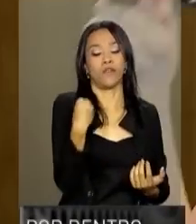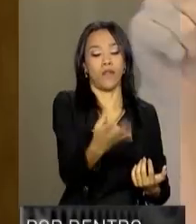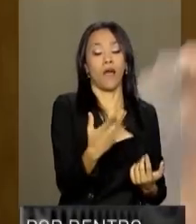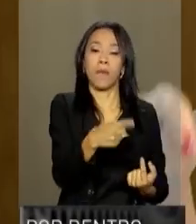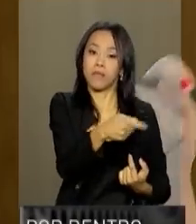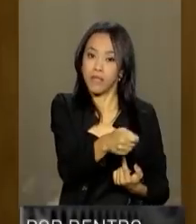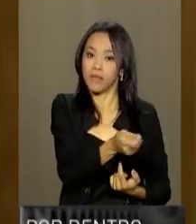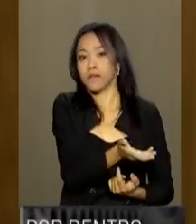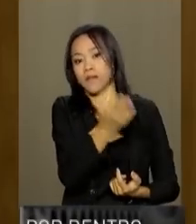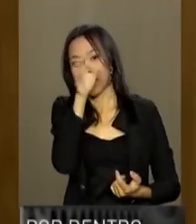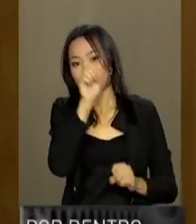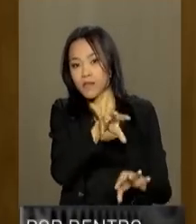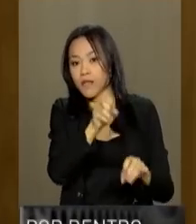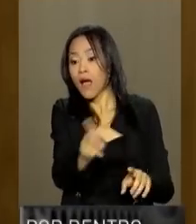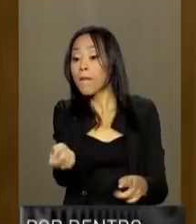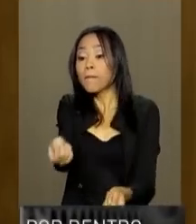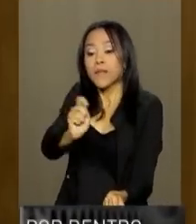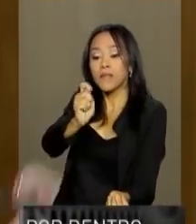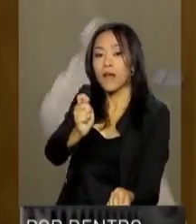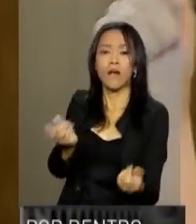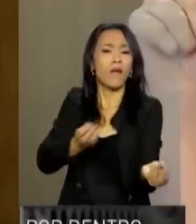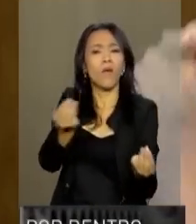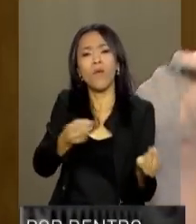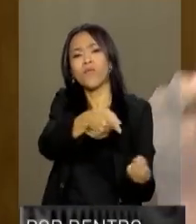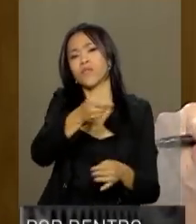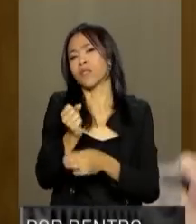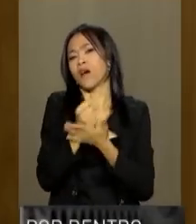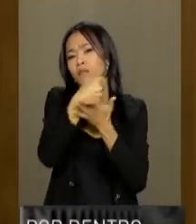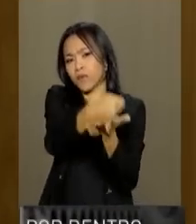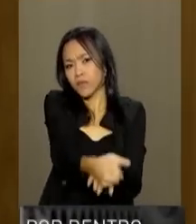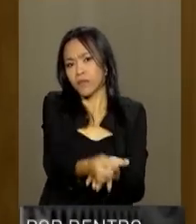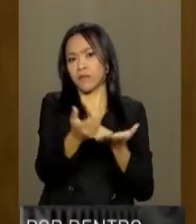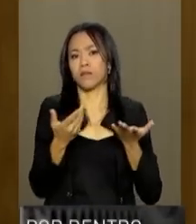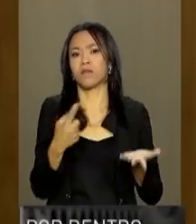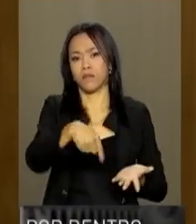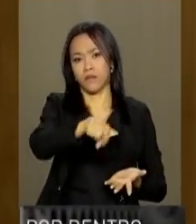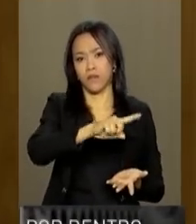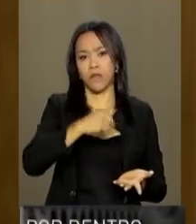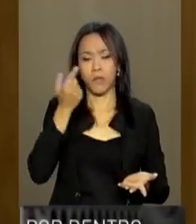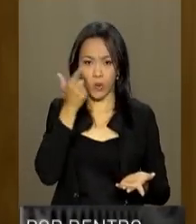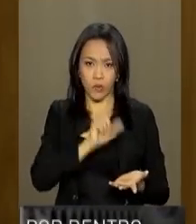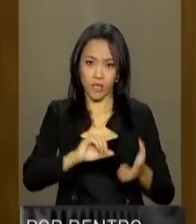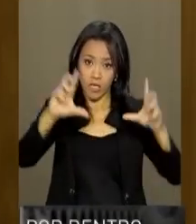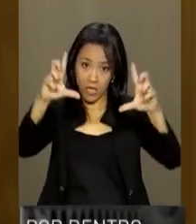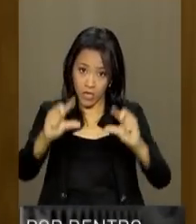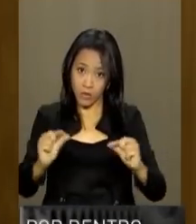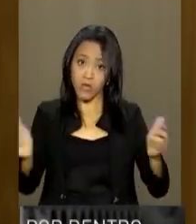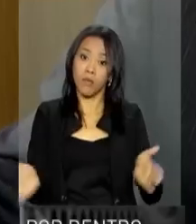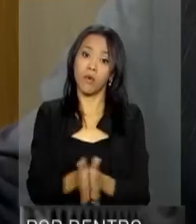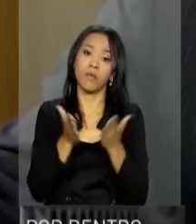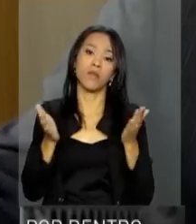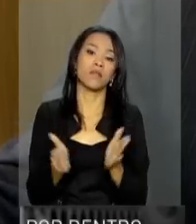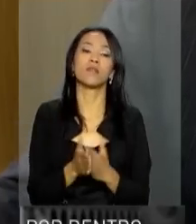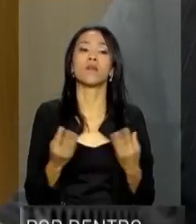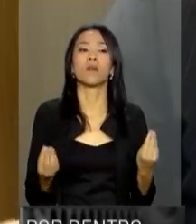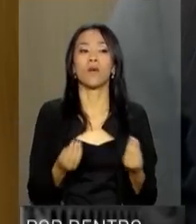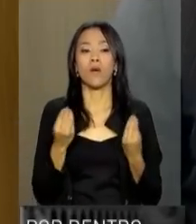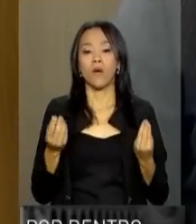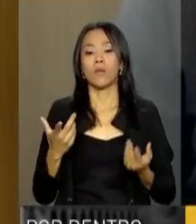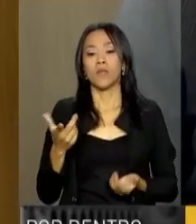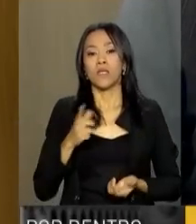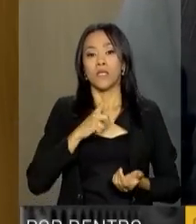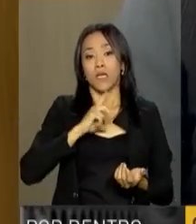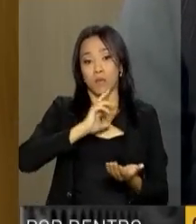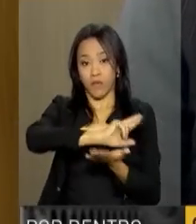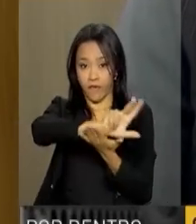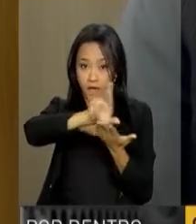para apoiar os agricultores familiares e que importância isso tem para vencer a pobreza olha nós temos vários programas da